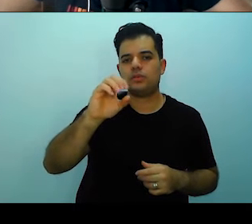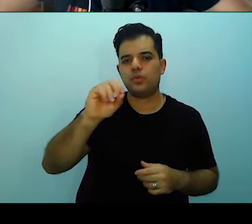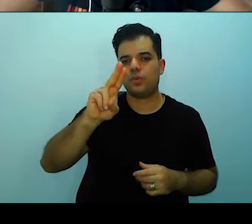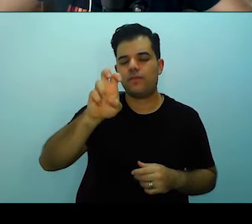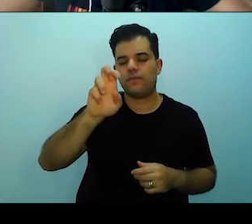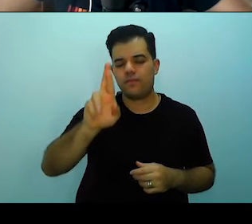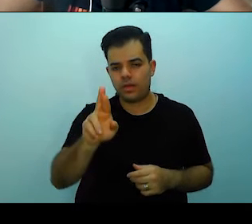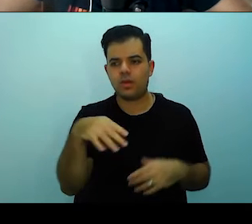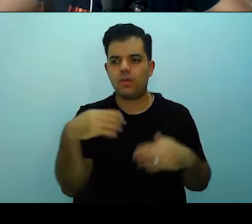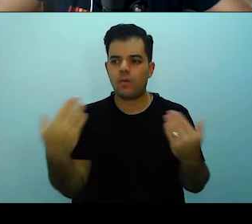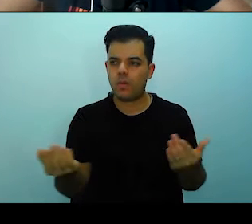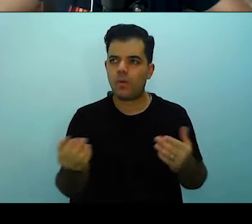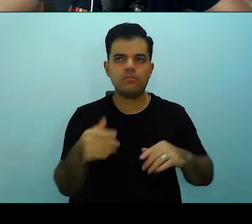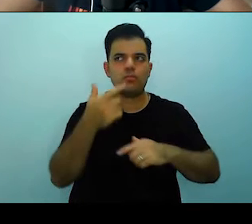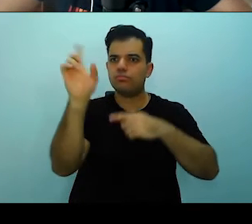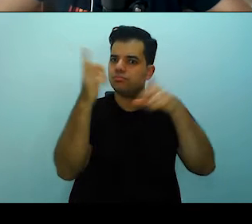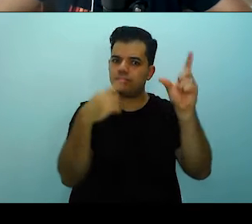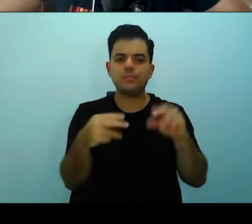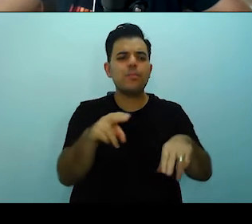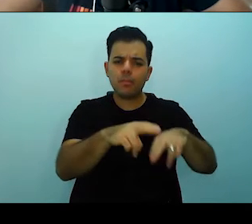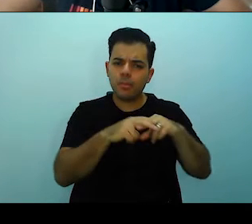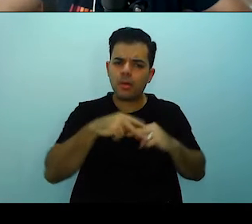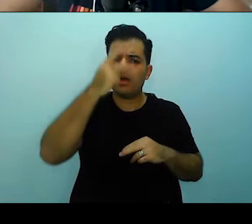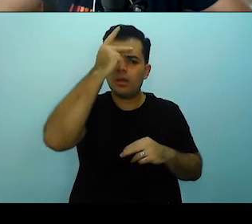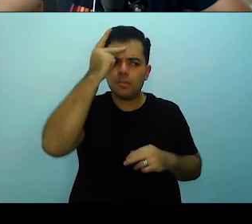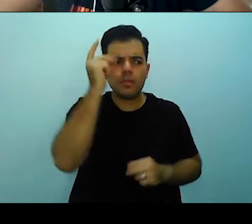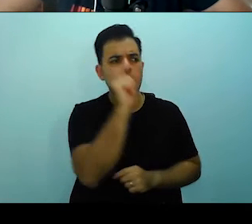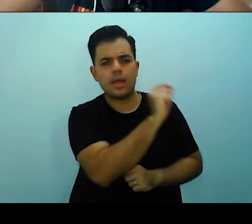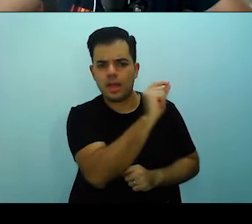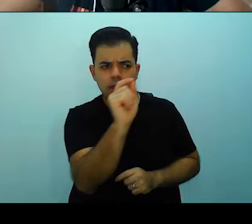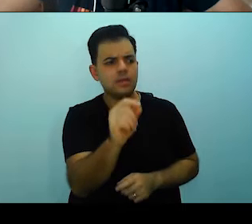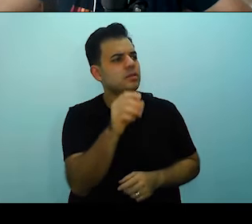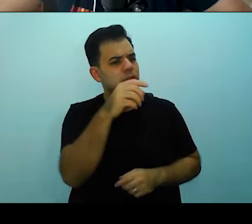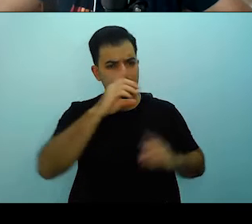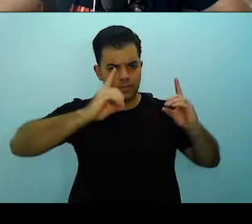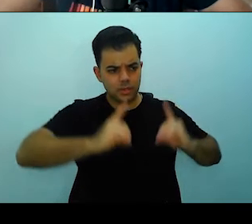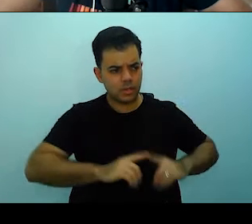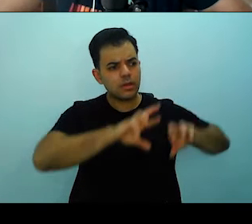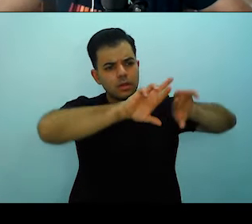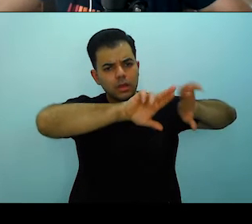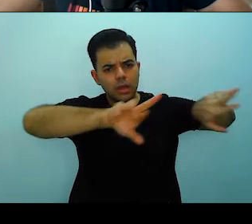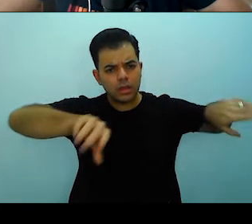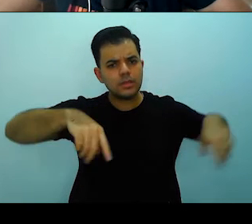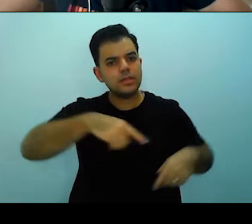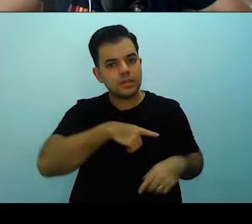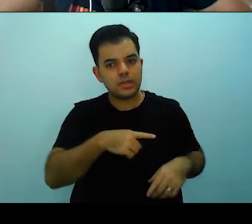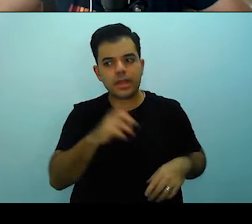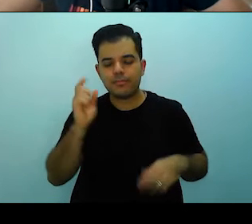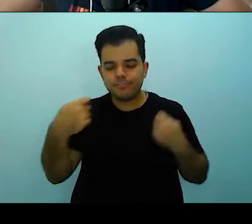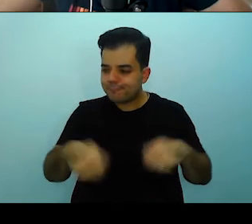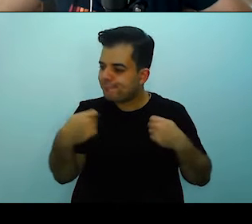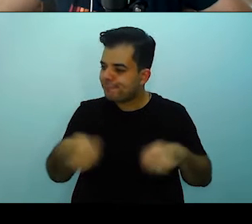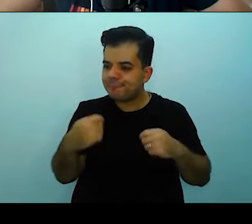Porque essas pessoas, elas passam por o que eu posso dizer assim, uma dependência